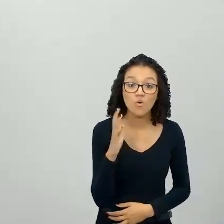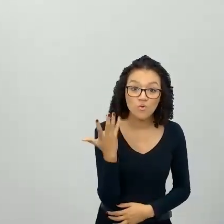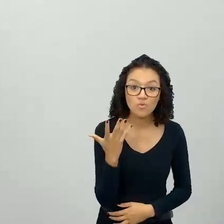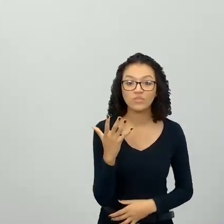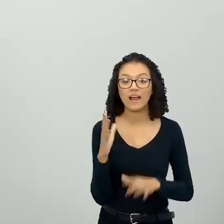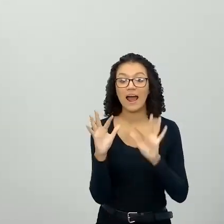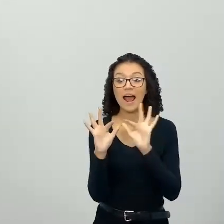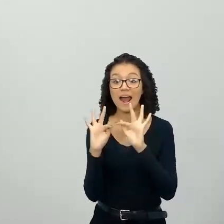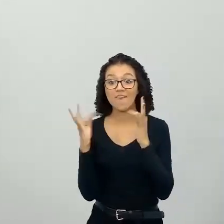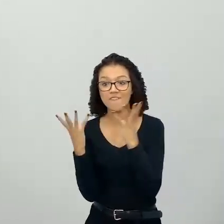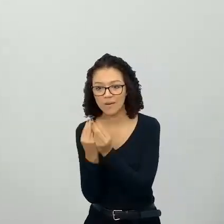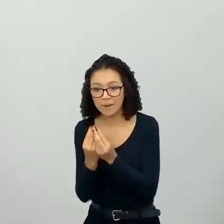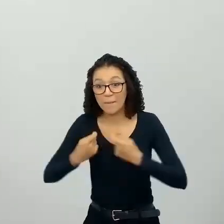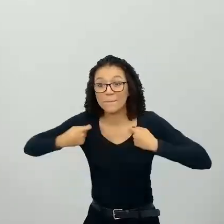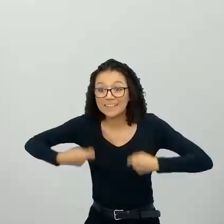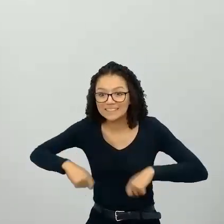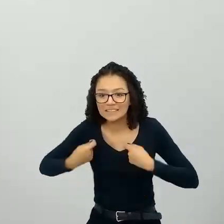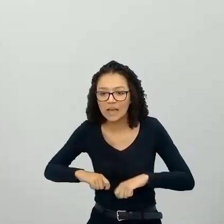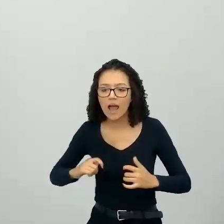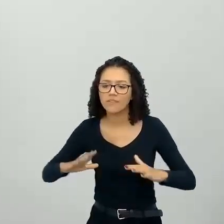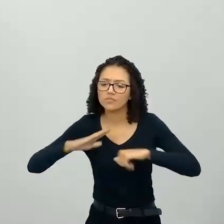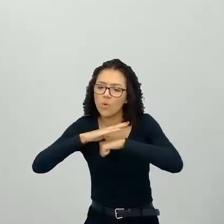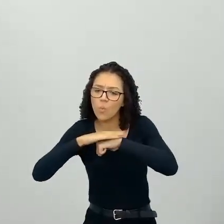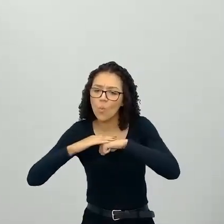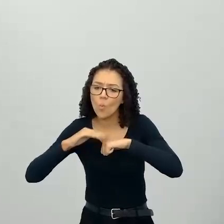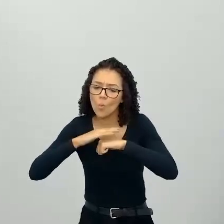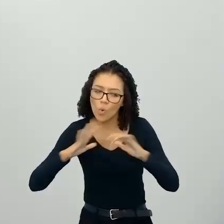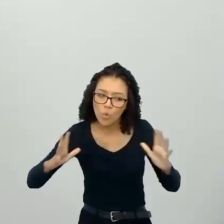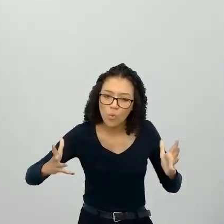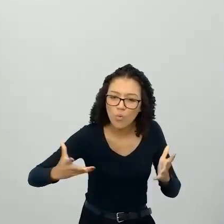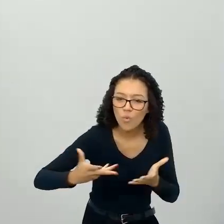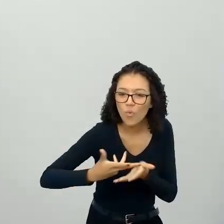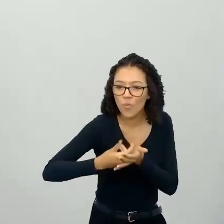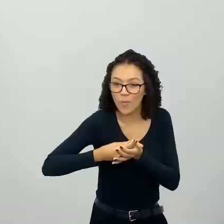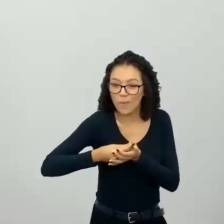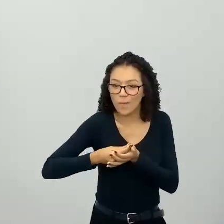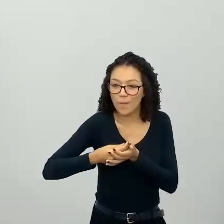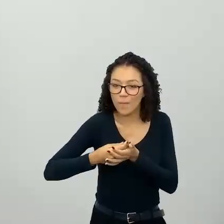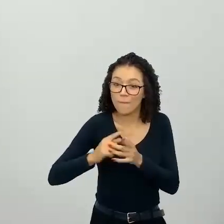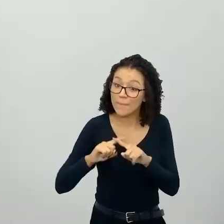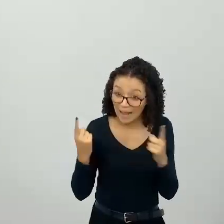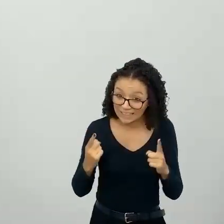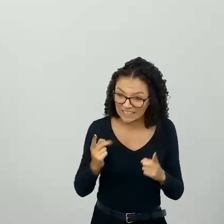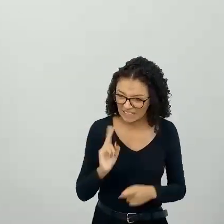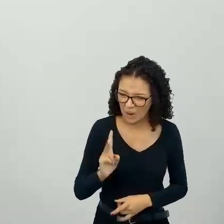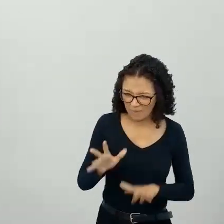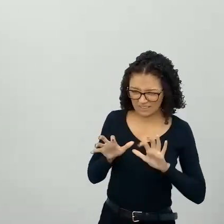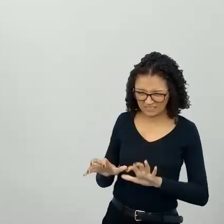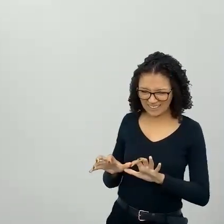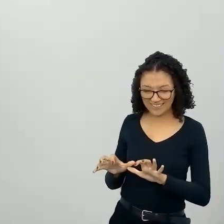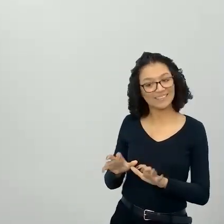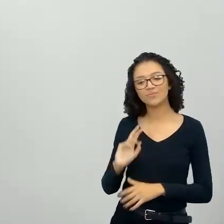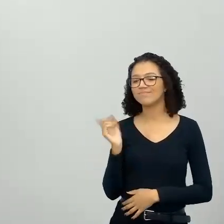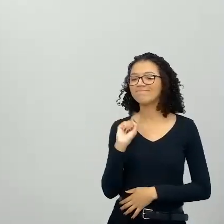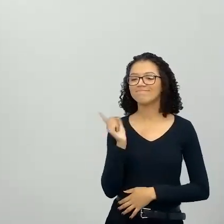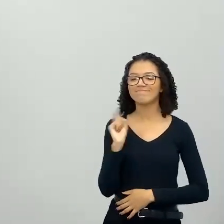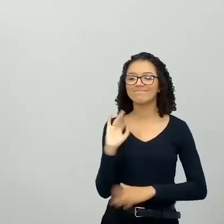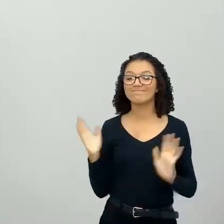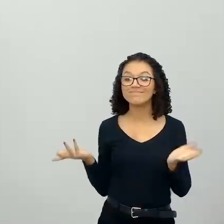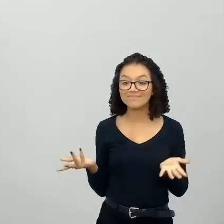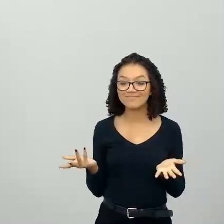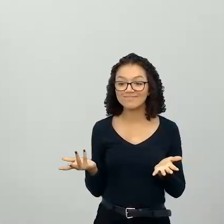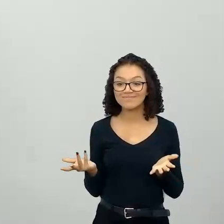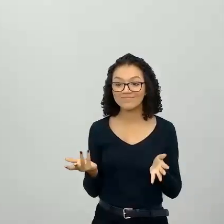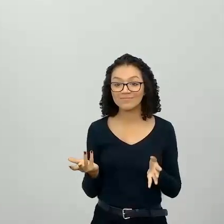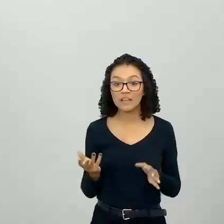o seu espaço de acolhimento, mas você identifica isso lá? Acontece nas falas, como a Juliette trouxe.